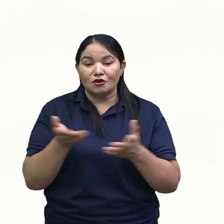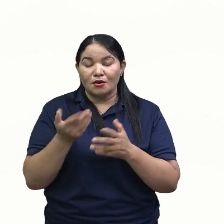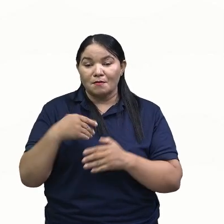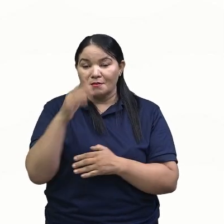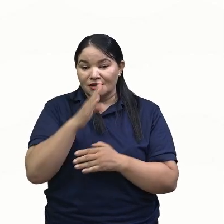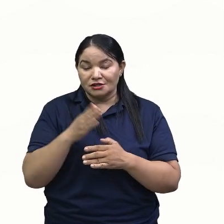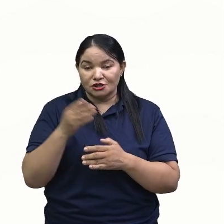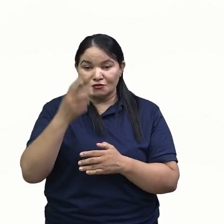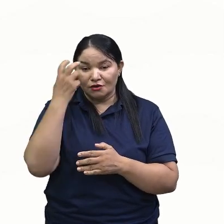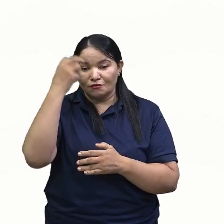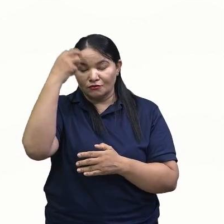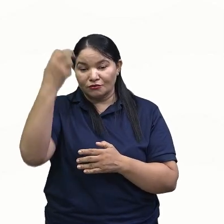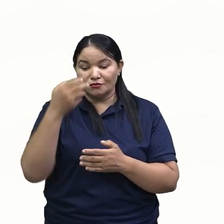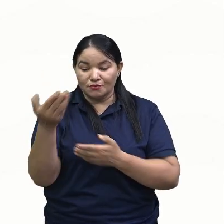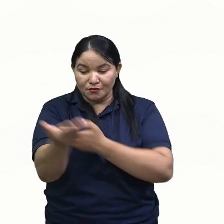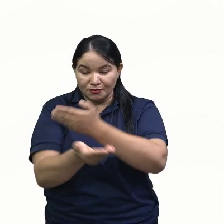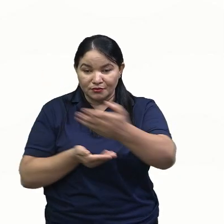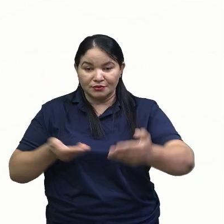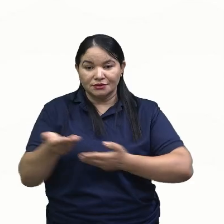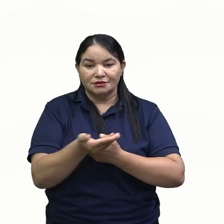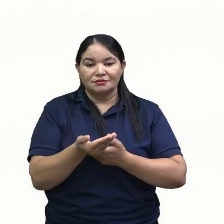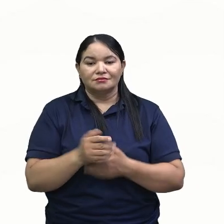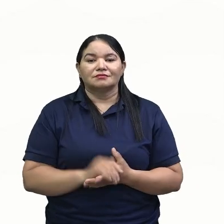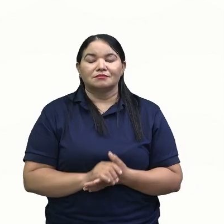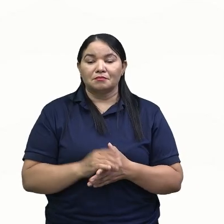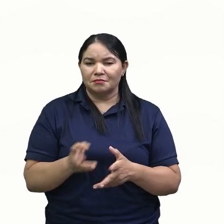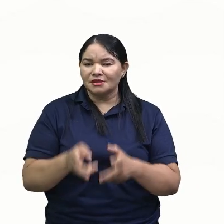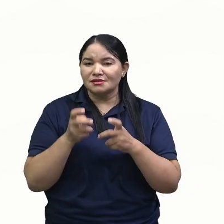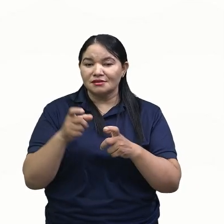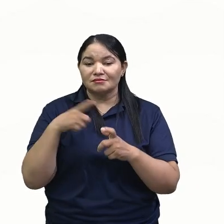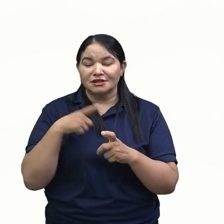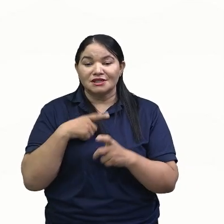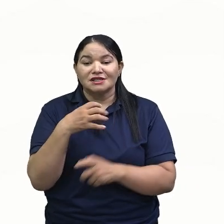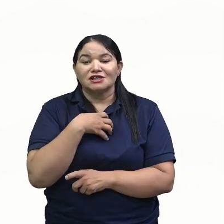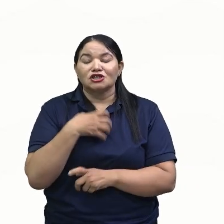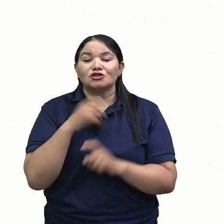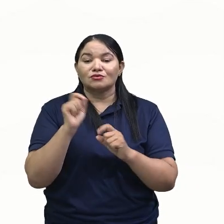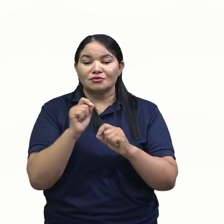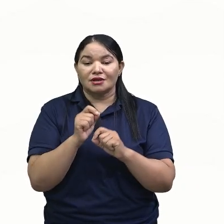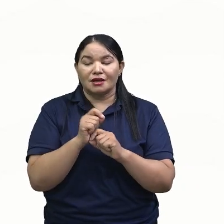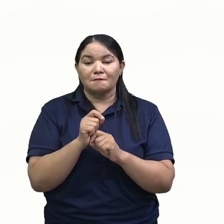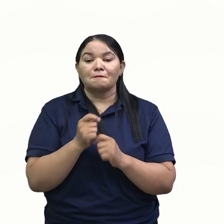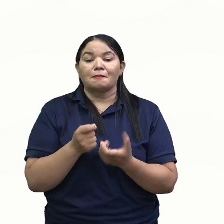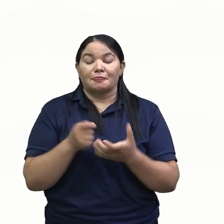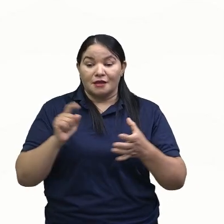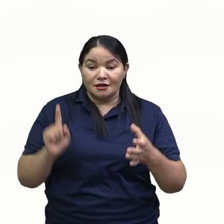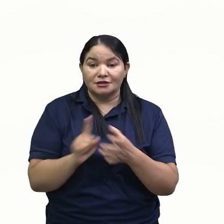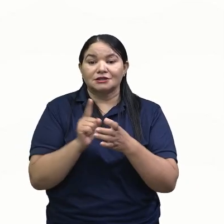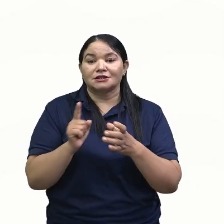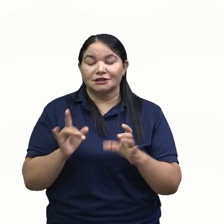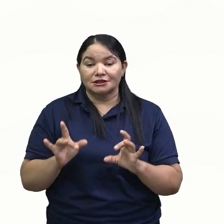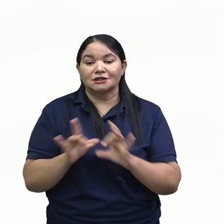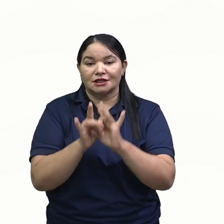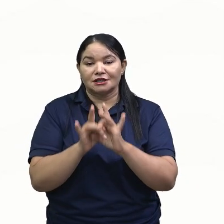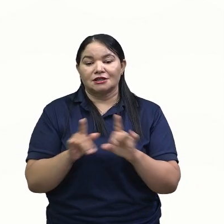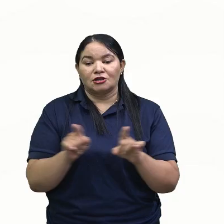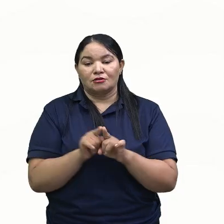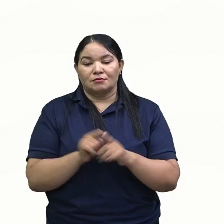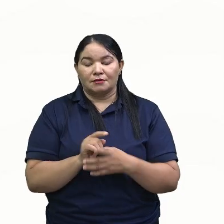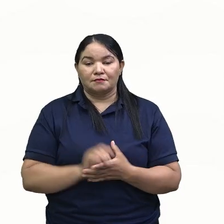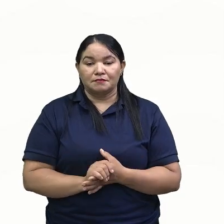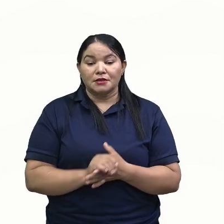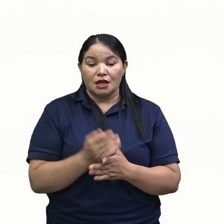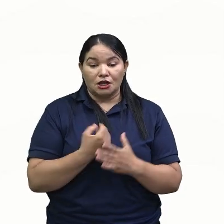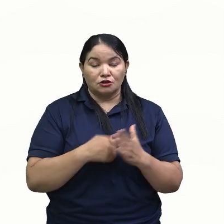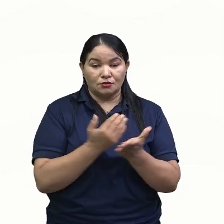Então, percebam que sempre vem nesse sentido de integração. E ali no início do século